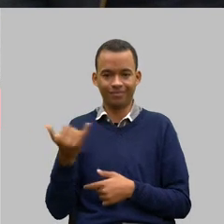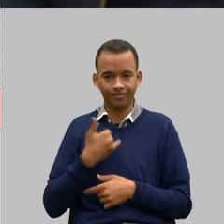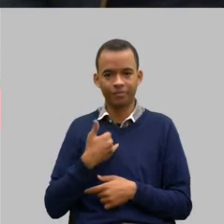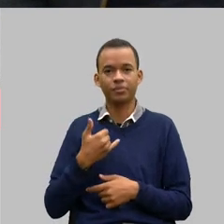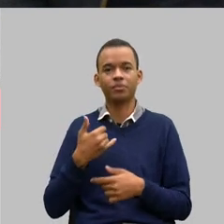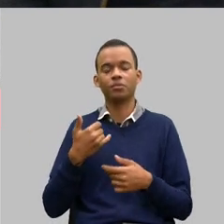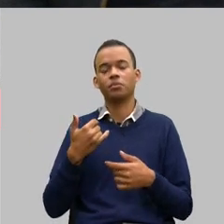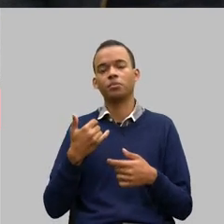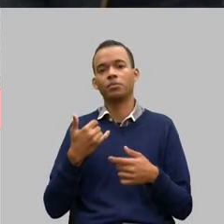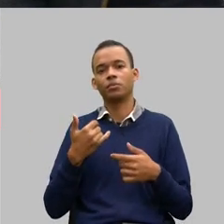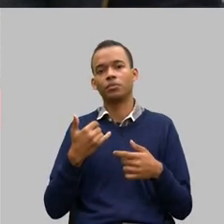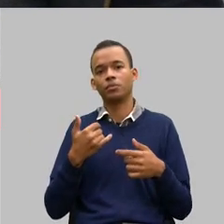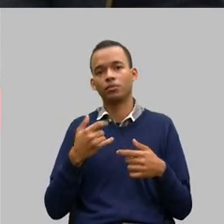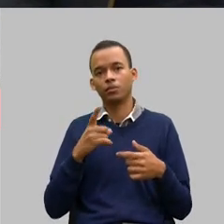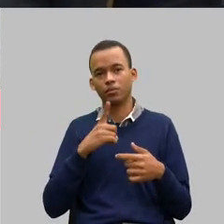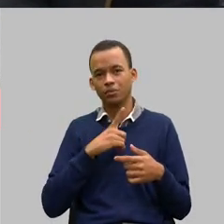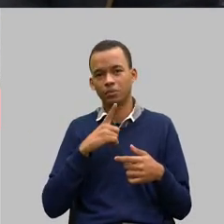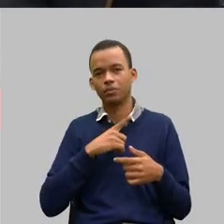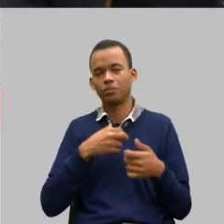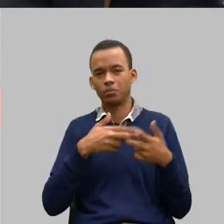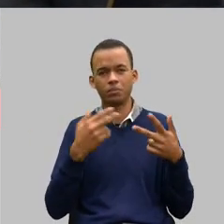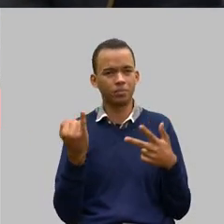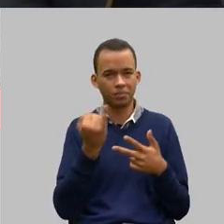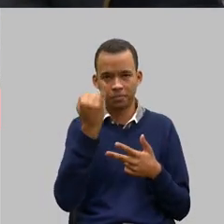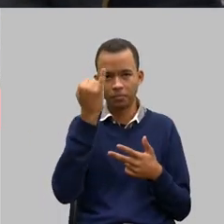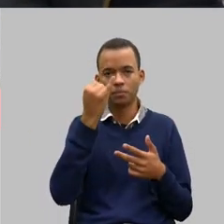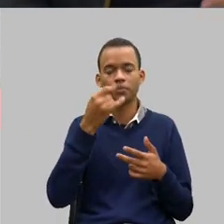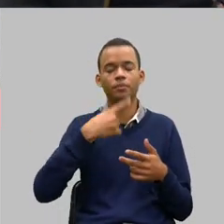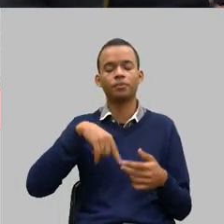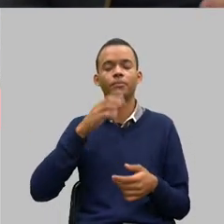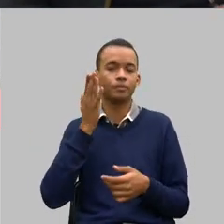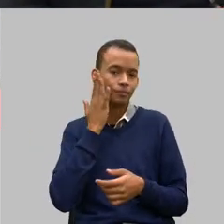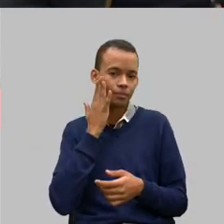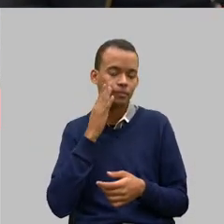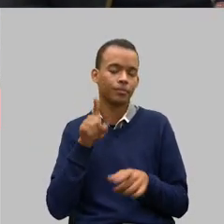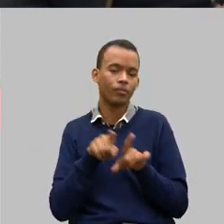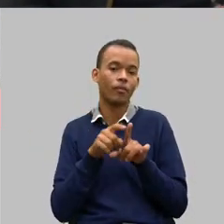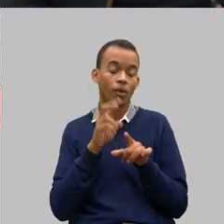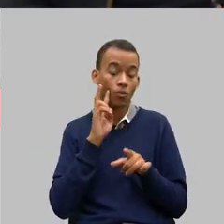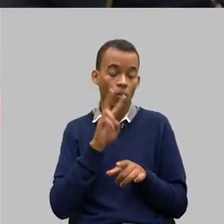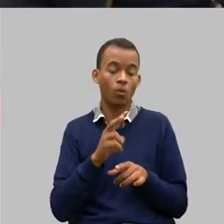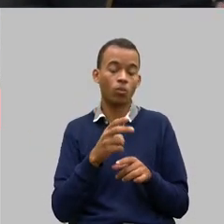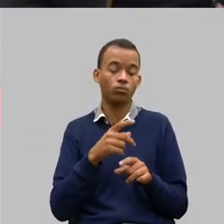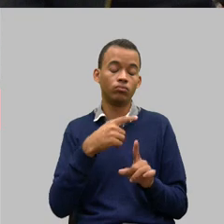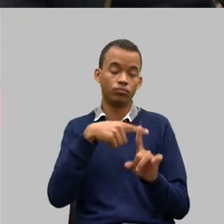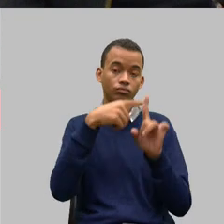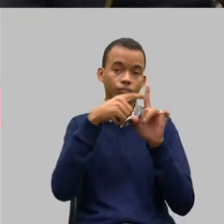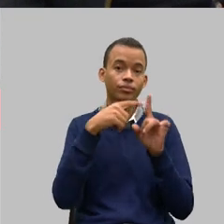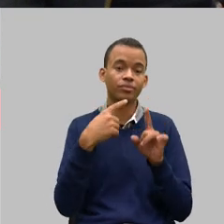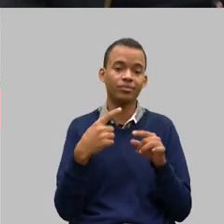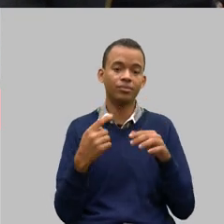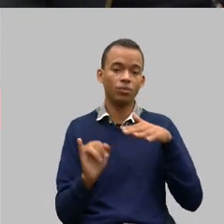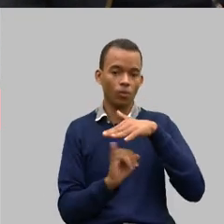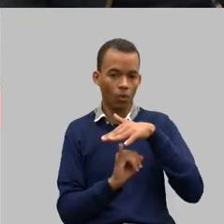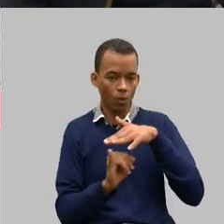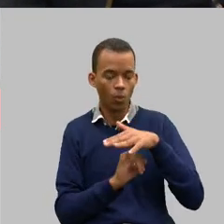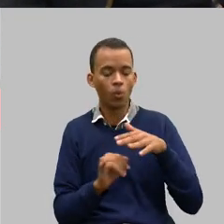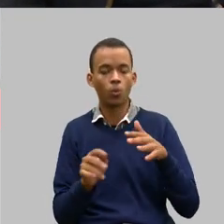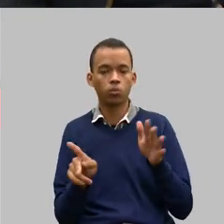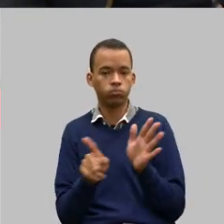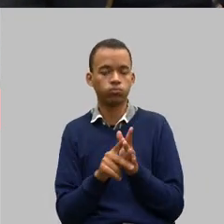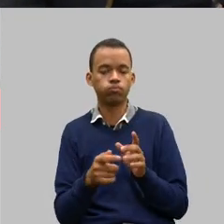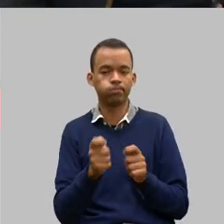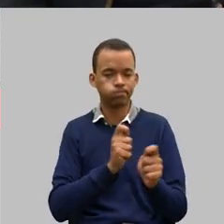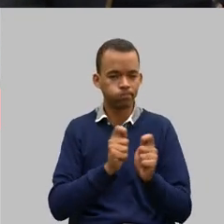eh a gente tem tido né e e vejo também com com muito bons olhos né o esforço aí dos nossos órgãos de controle né dentro da